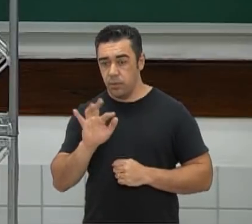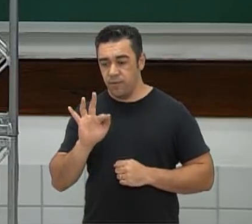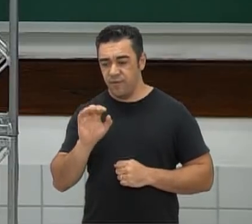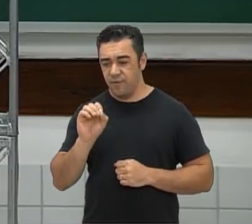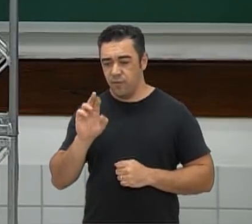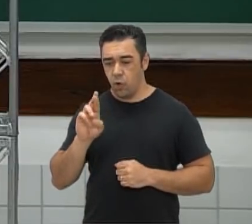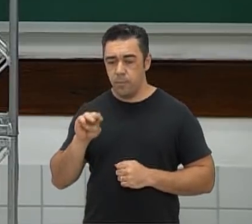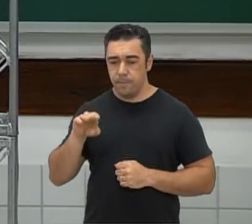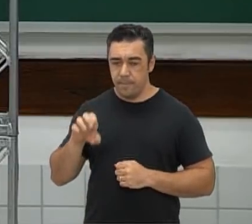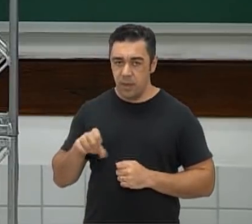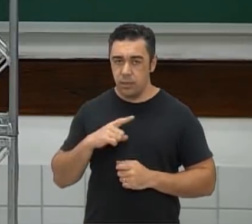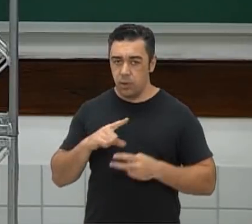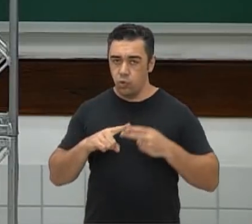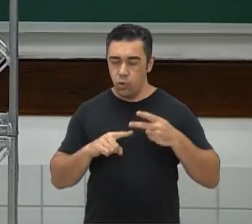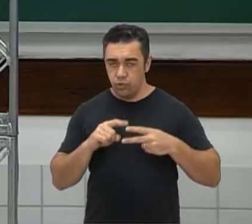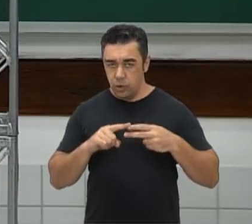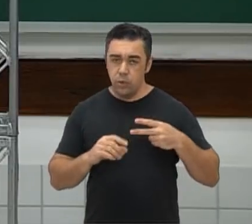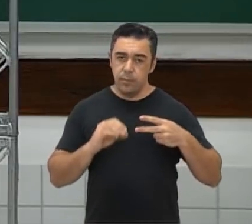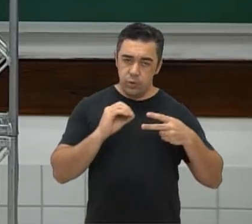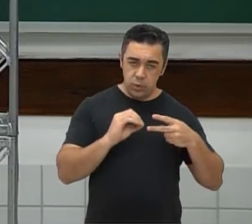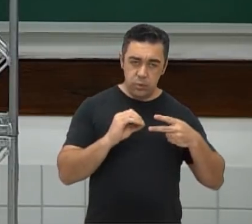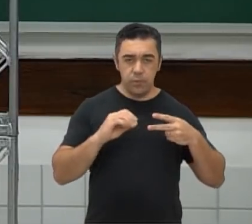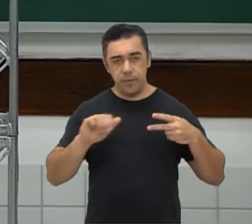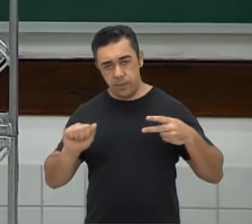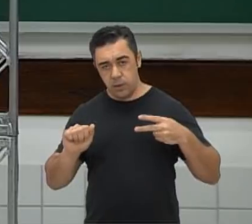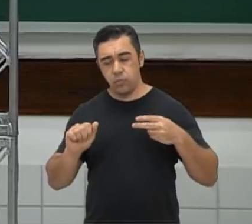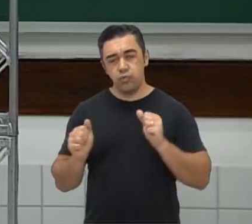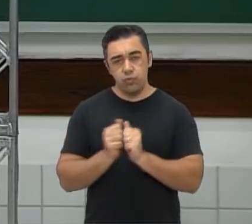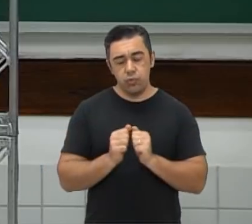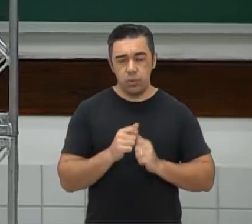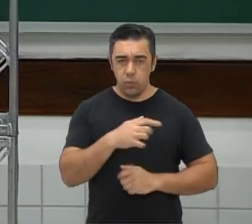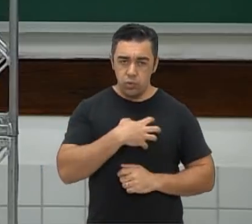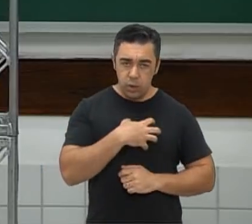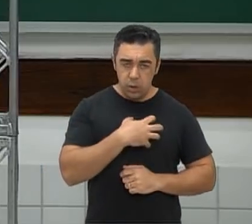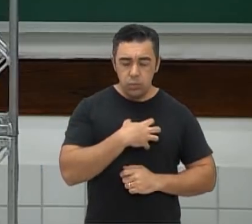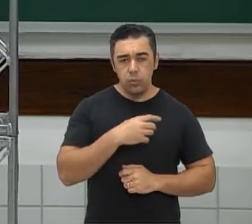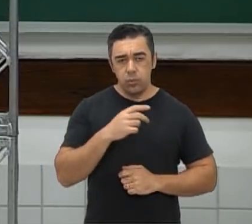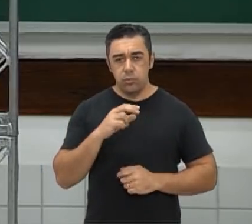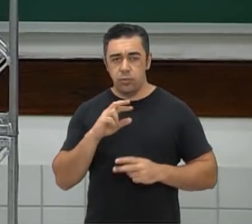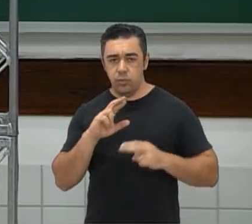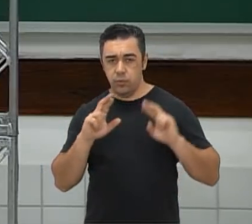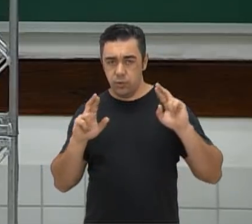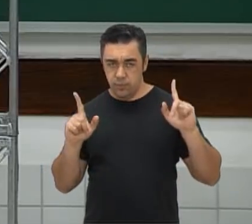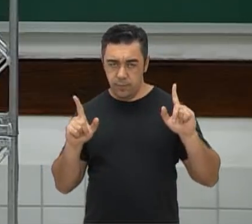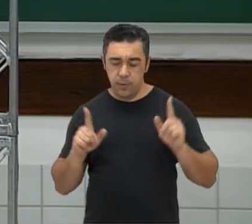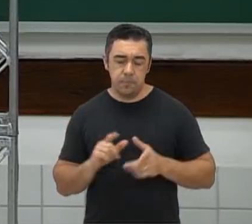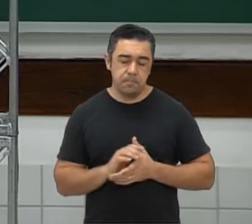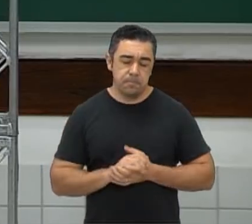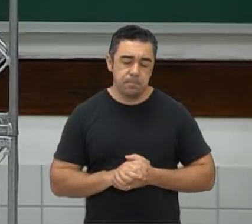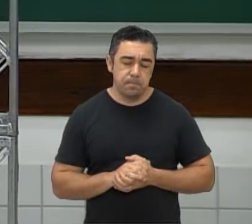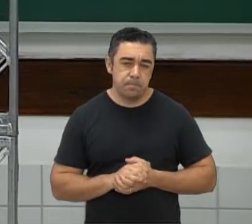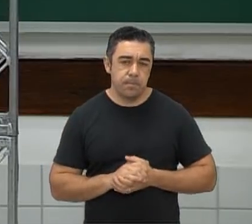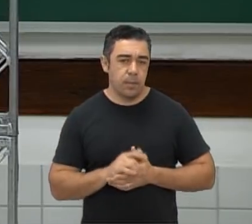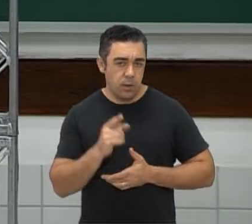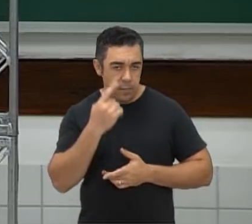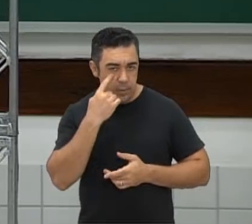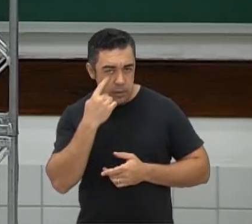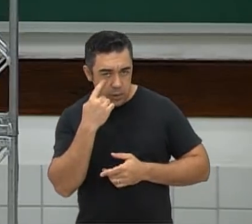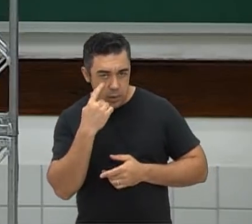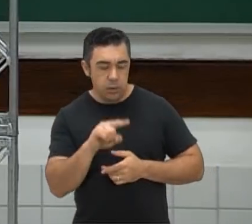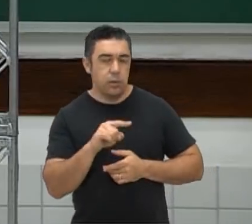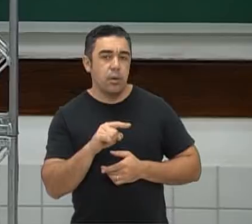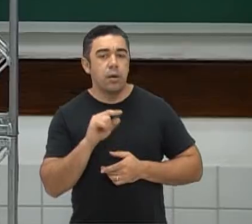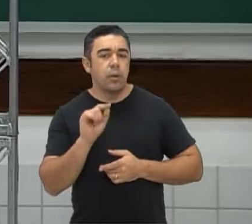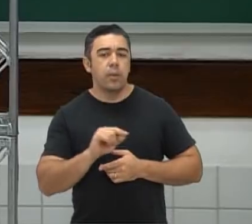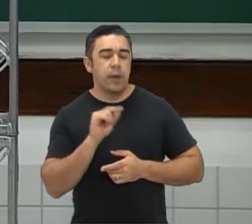que se apresentam em duas formas, uma forma para o masculino e outra forma para o feminino, né? Então, observem que